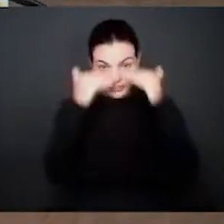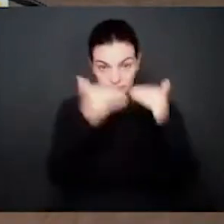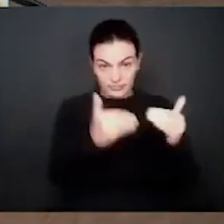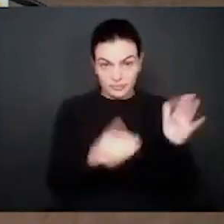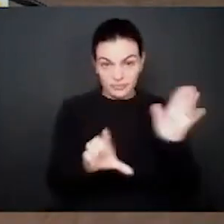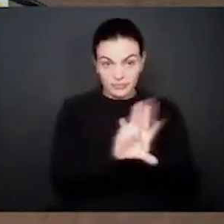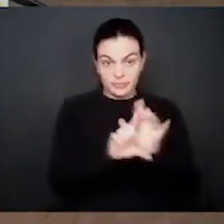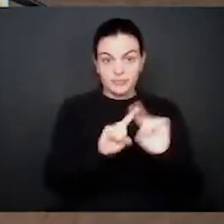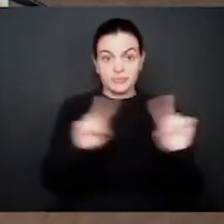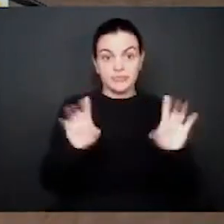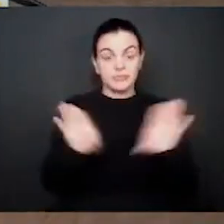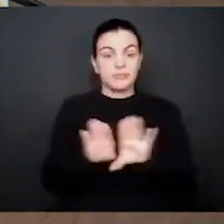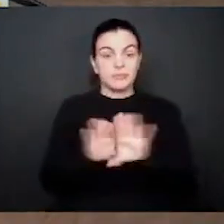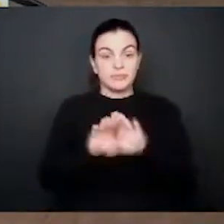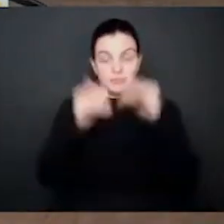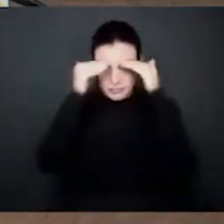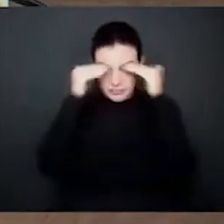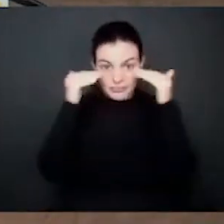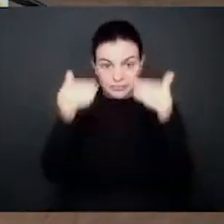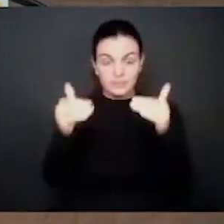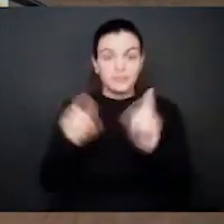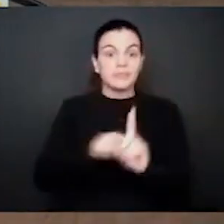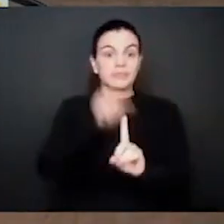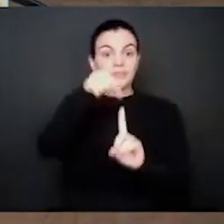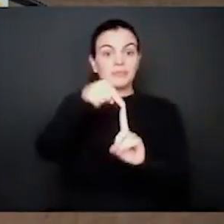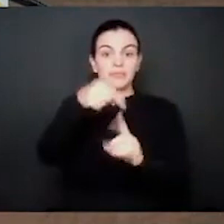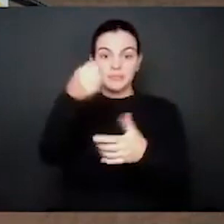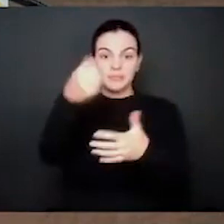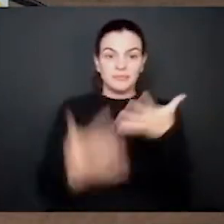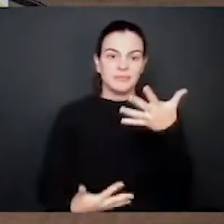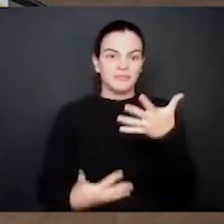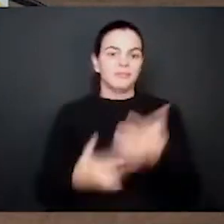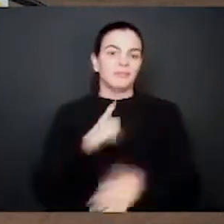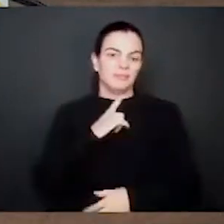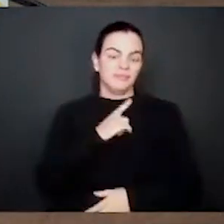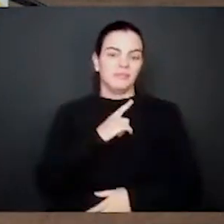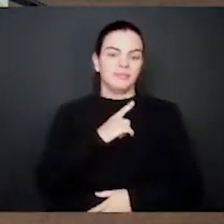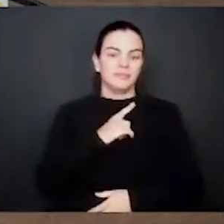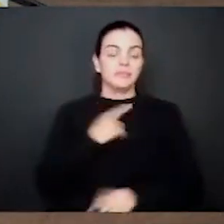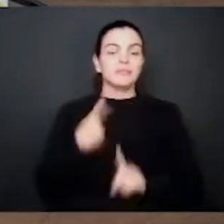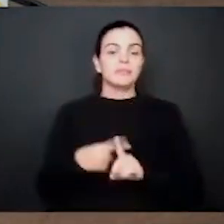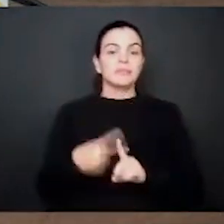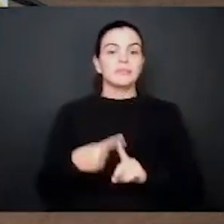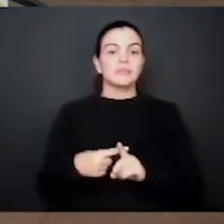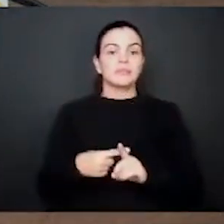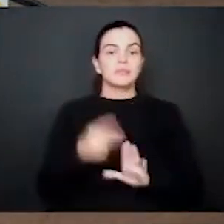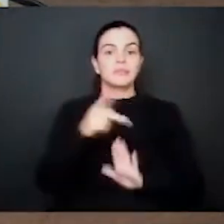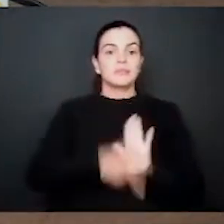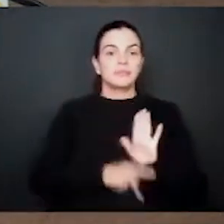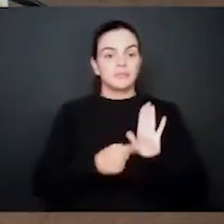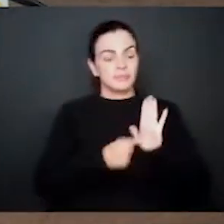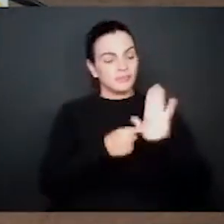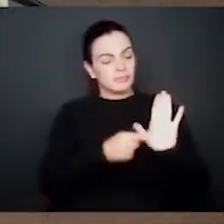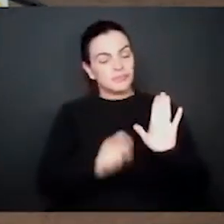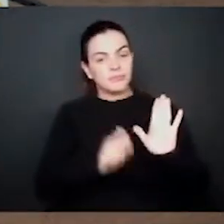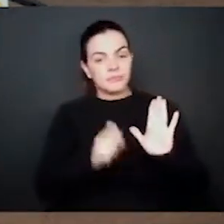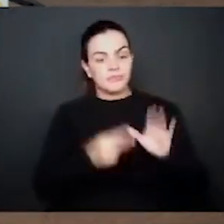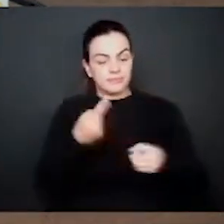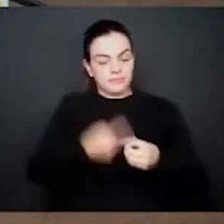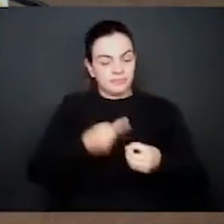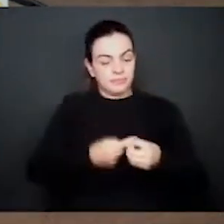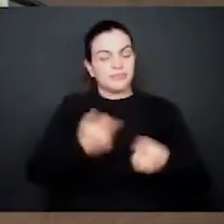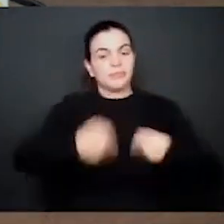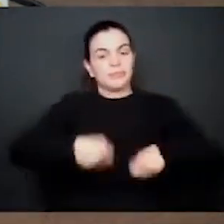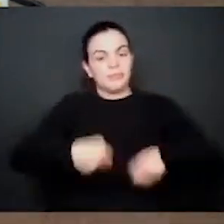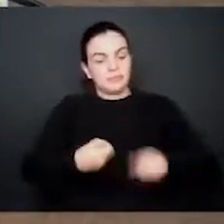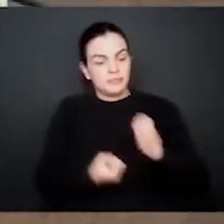cumprimento das metas. Porque no plano vigente ele é muito claro, onde ele diz que o município ele tem que ofertar as vagas,